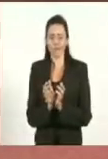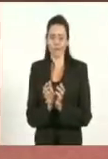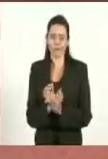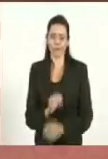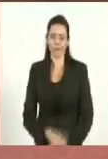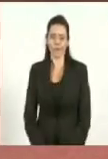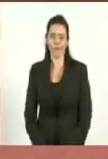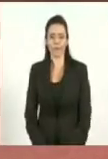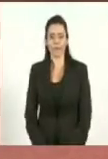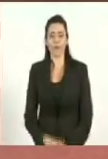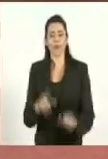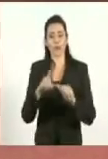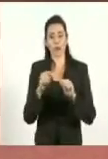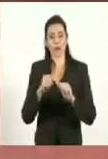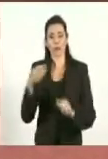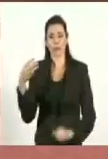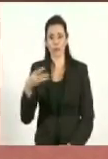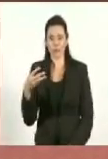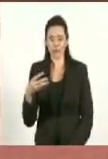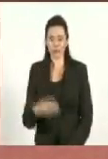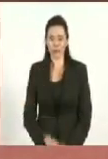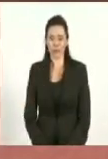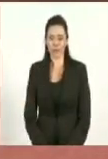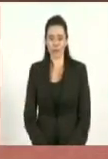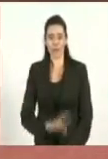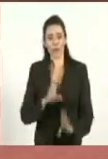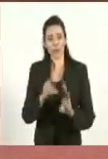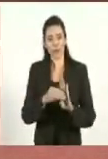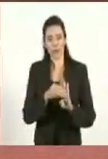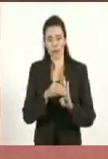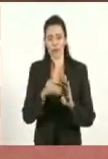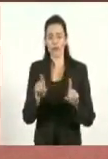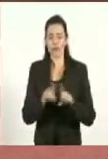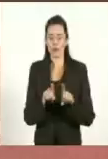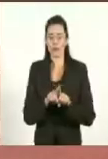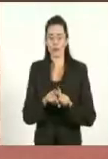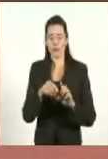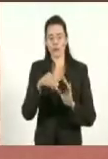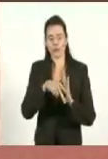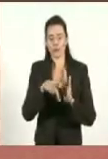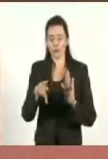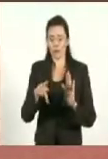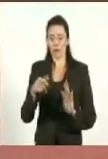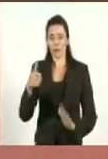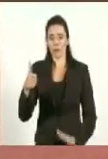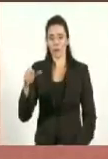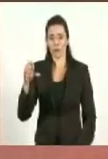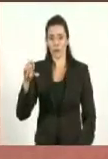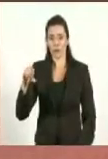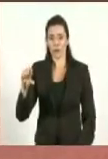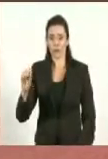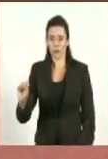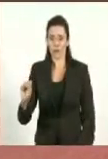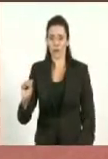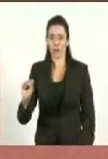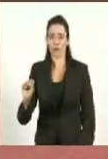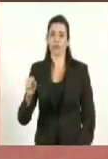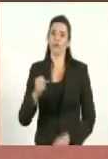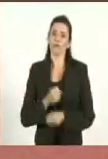Artigo 3º. Fica acrescido à medida provisória 198, de 23 de abril de 2015, ao